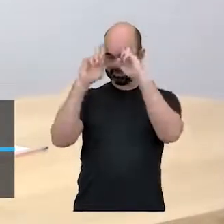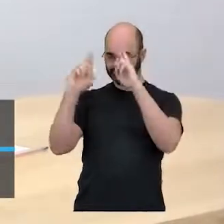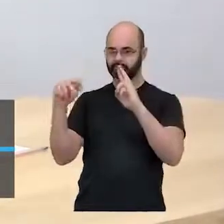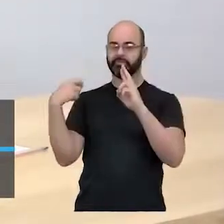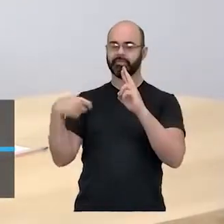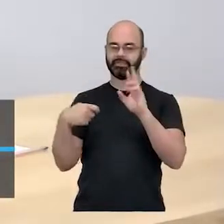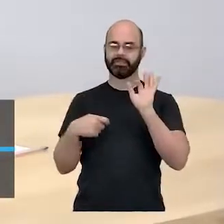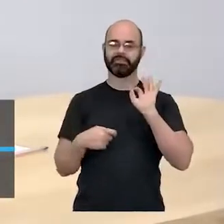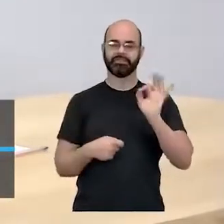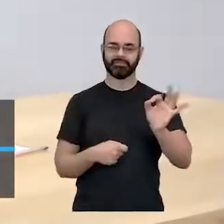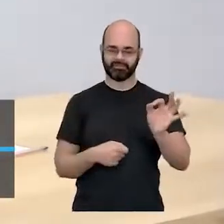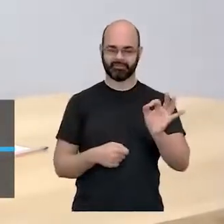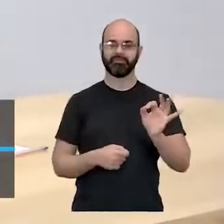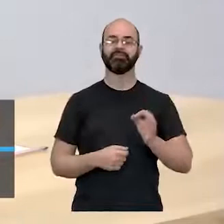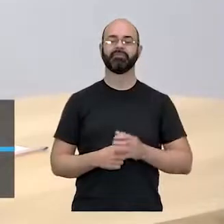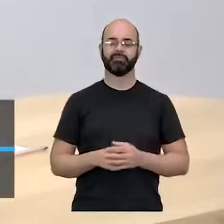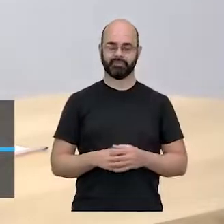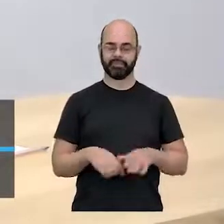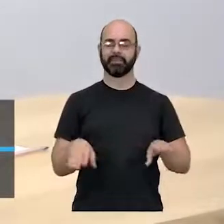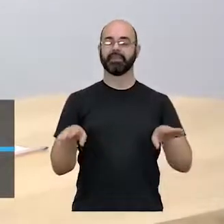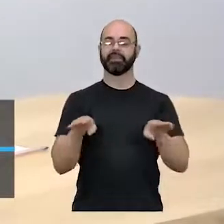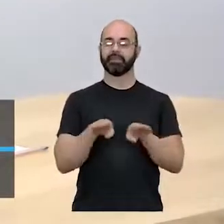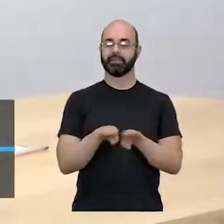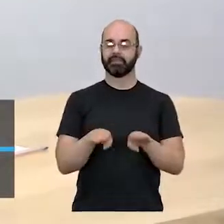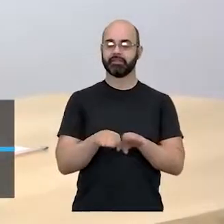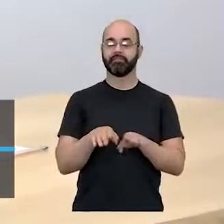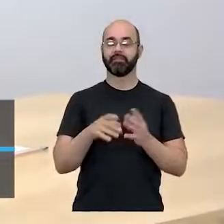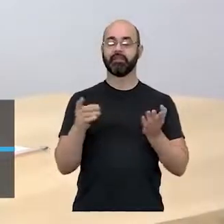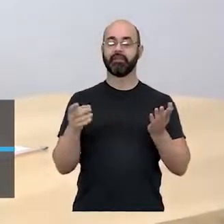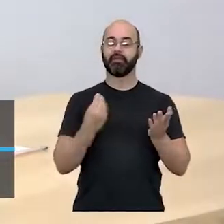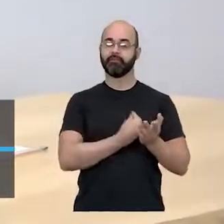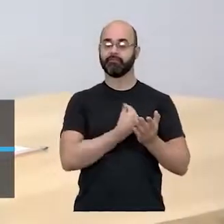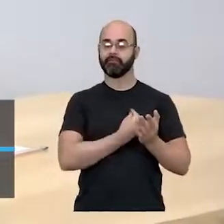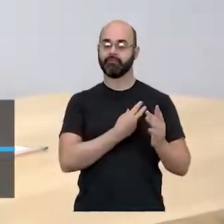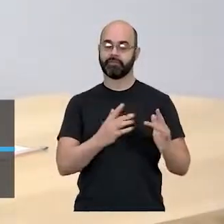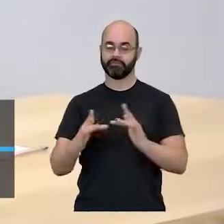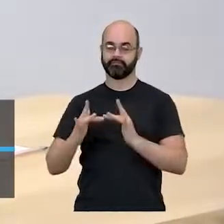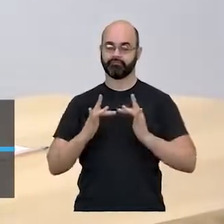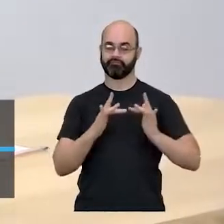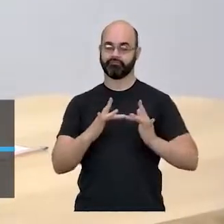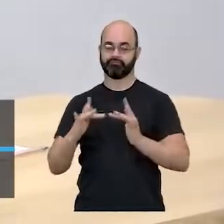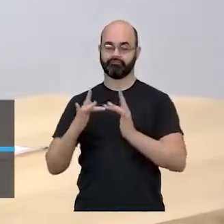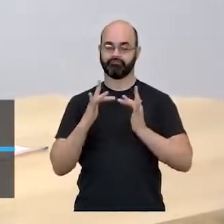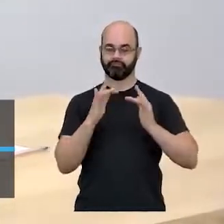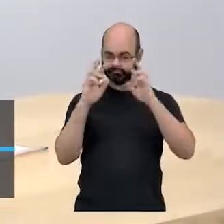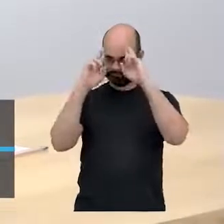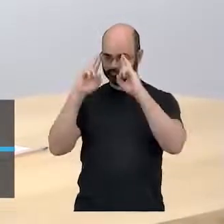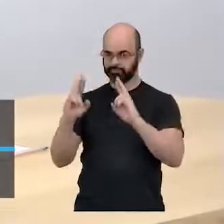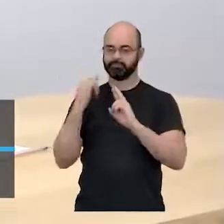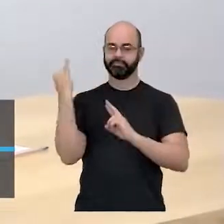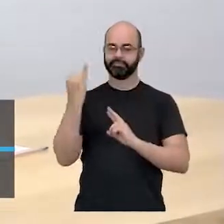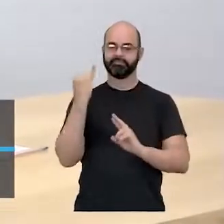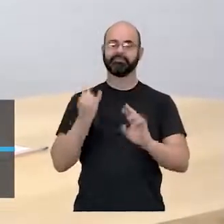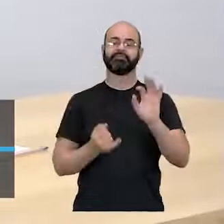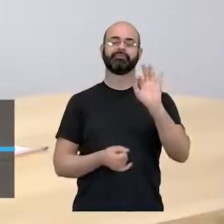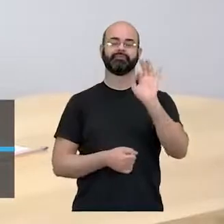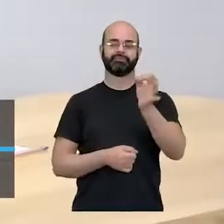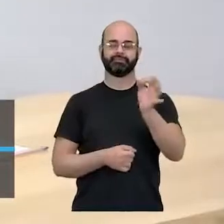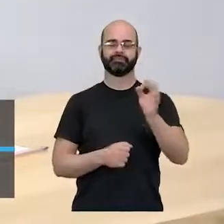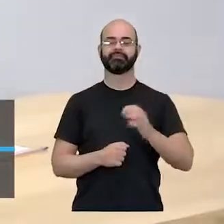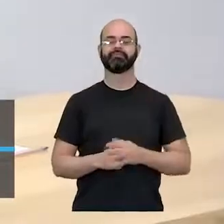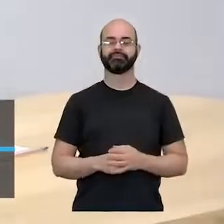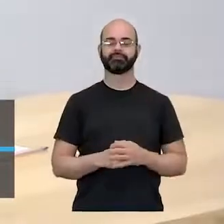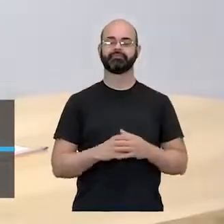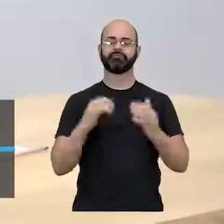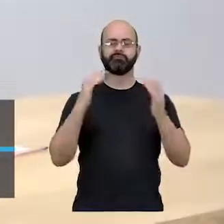de respeitar as regras de convivência. Aqui nós temos Pro Elisângela perguntando da habilidade